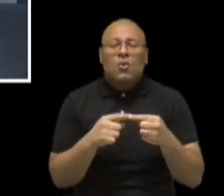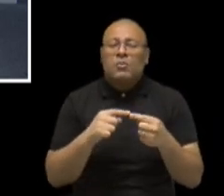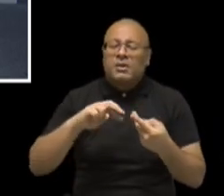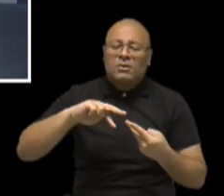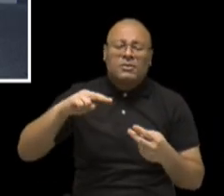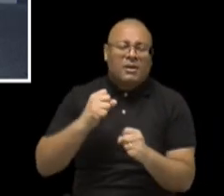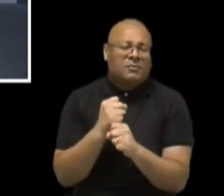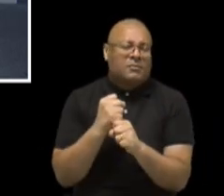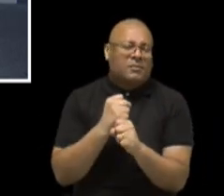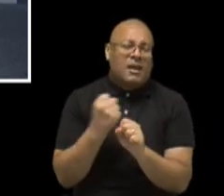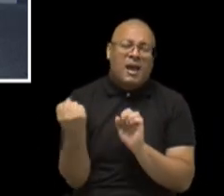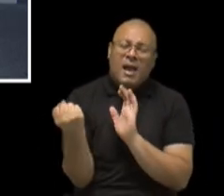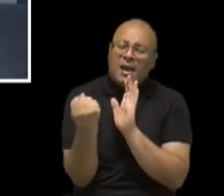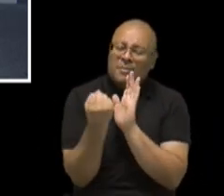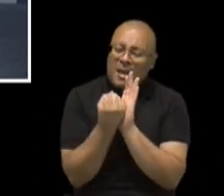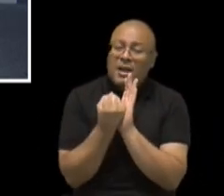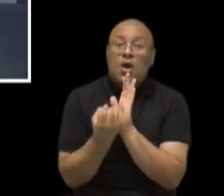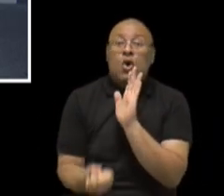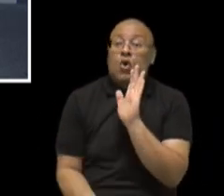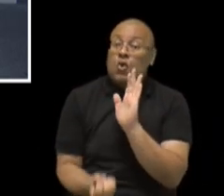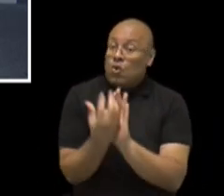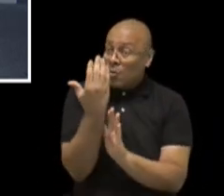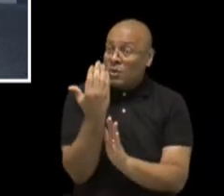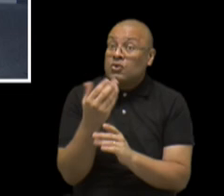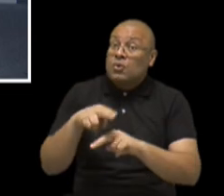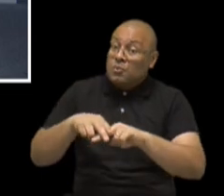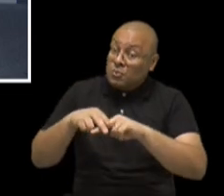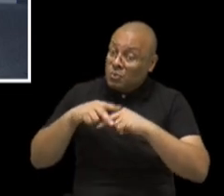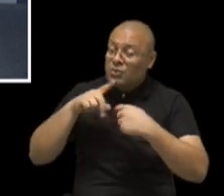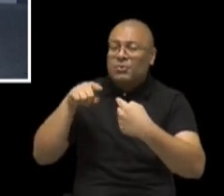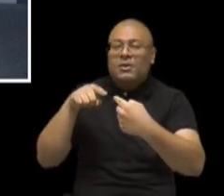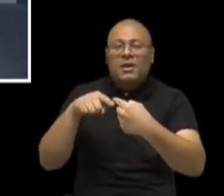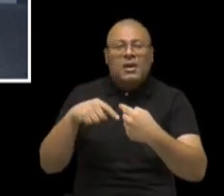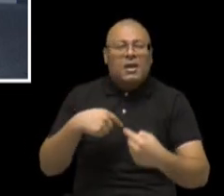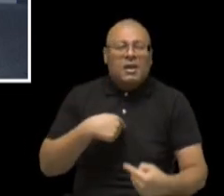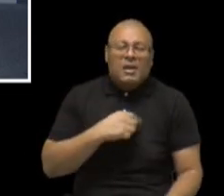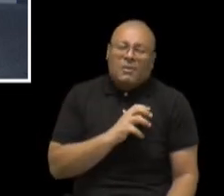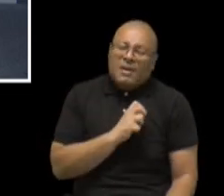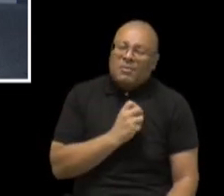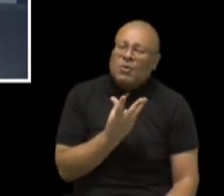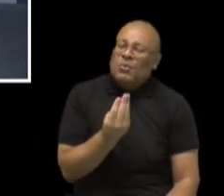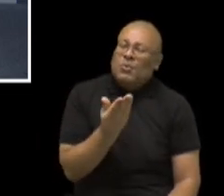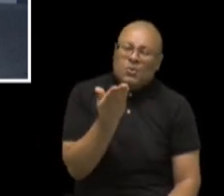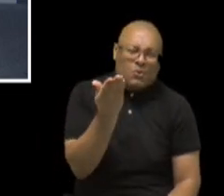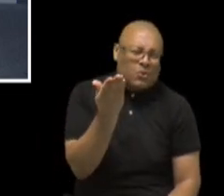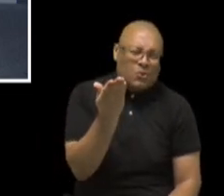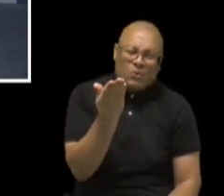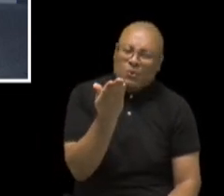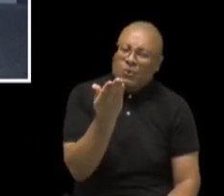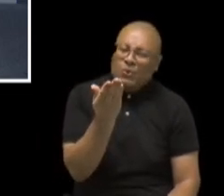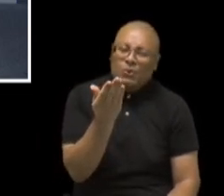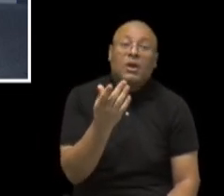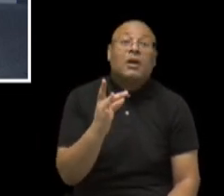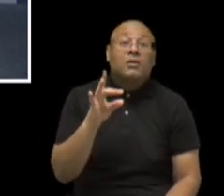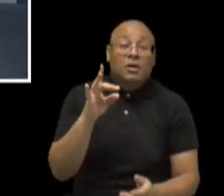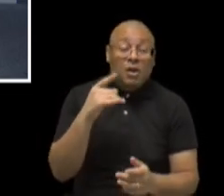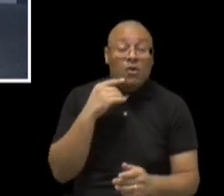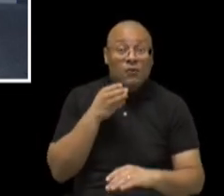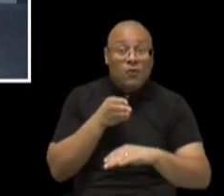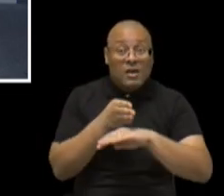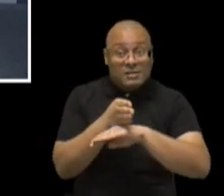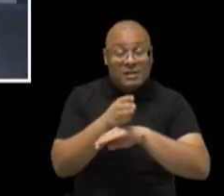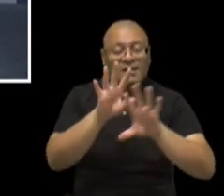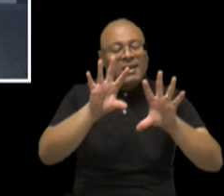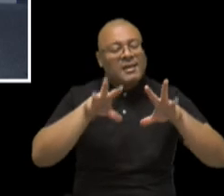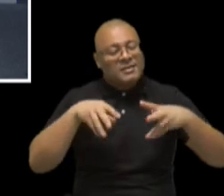A marca nasceu por isso e para isso. Então, eu sou muito fã, gente. Muito fã. Vou descer de fato e dar uma olhada.